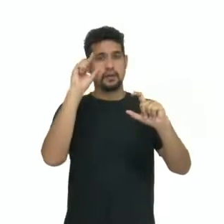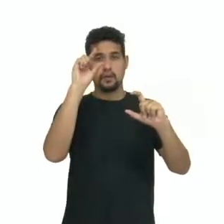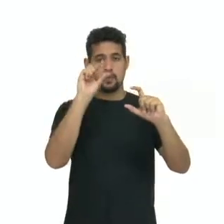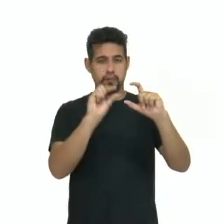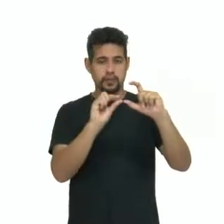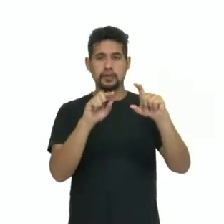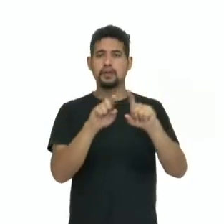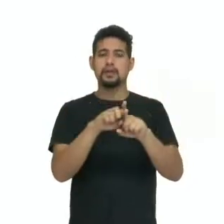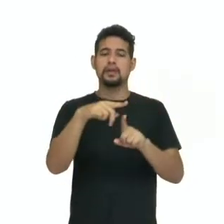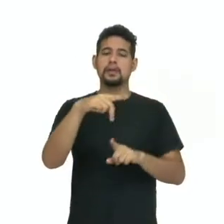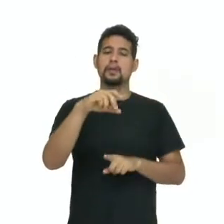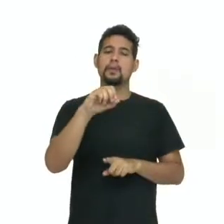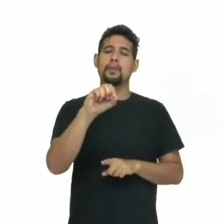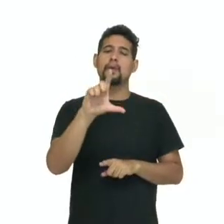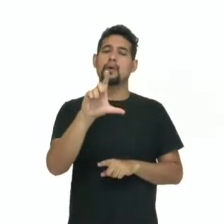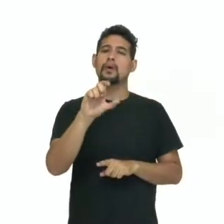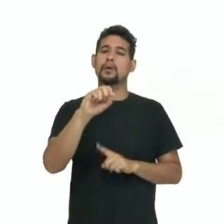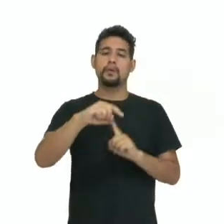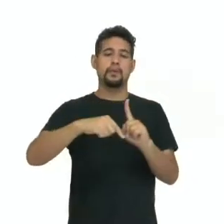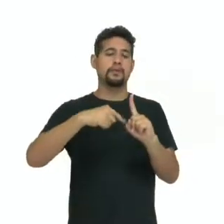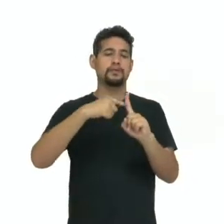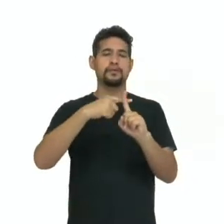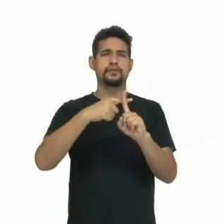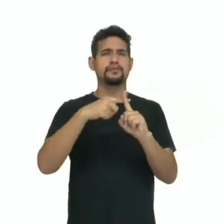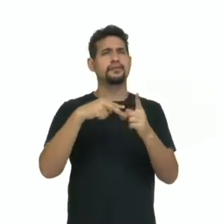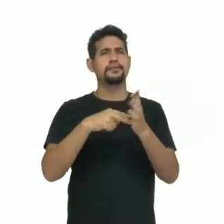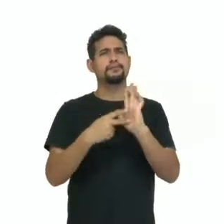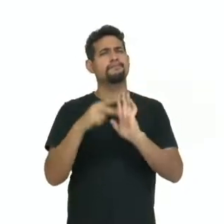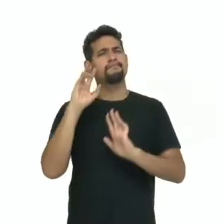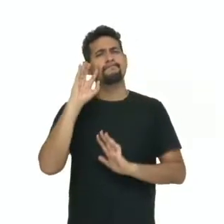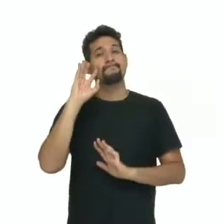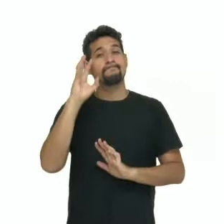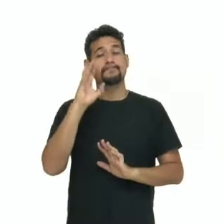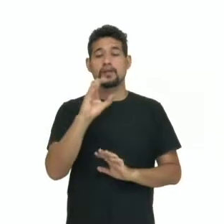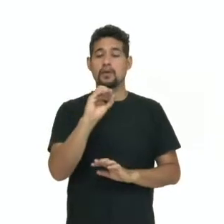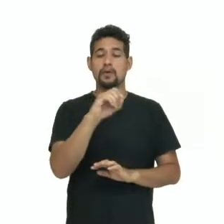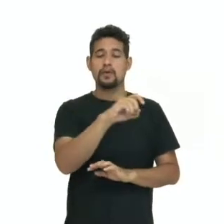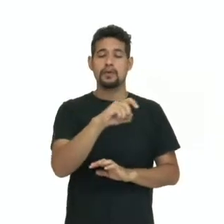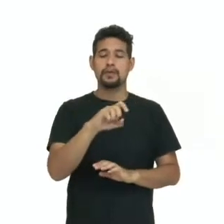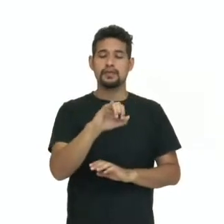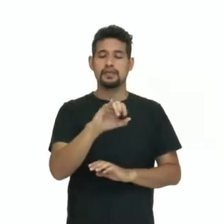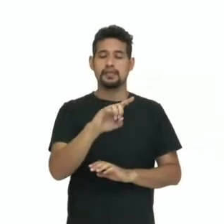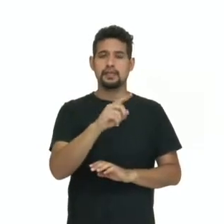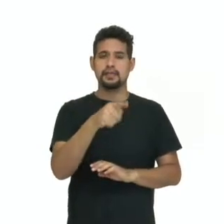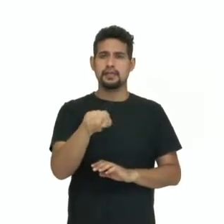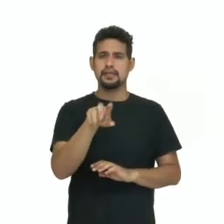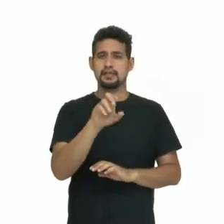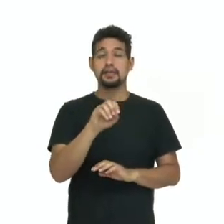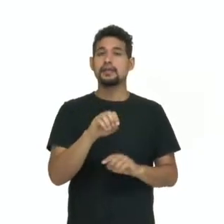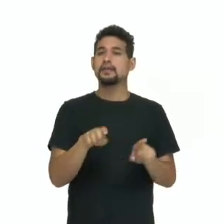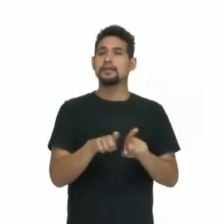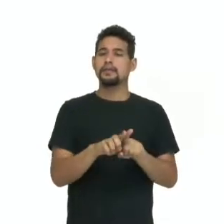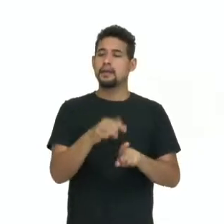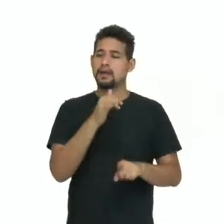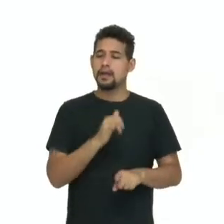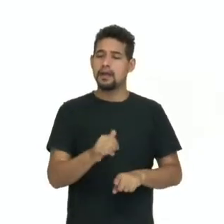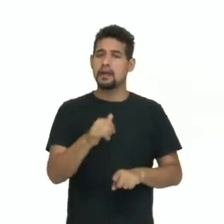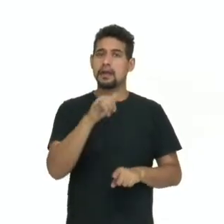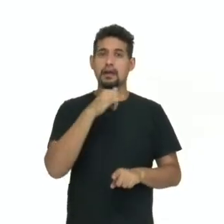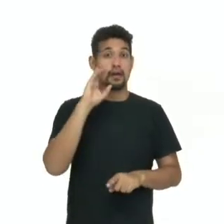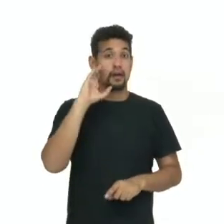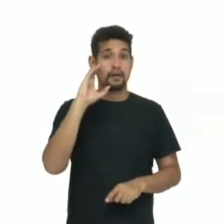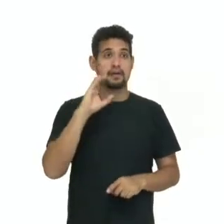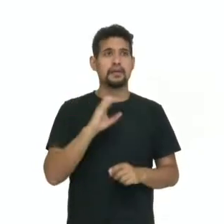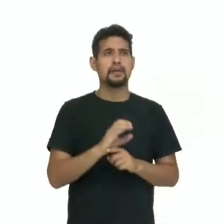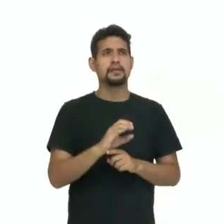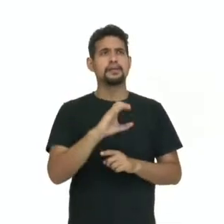E o polo positivo é o ânodo, onde acontece a oxidação. O fluxo da corrente ocorre do cátodo